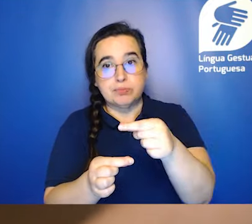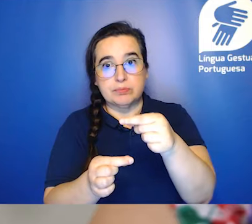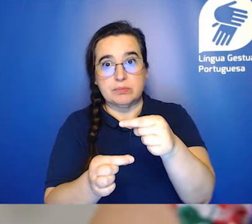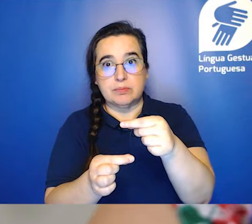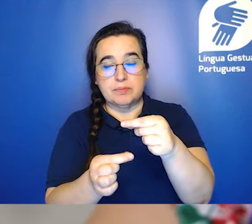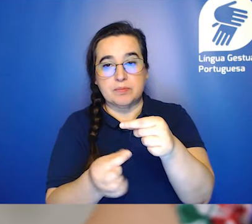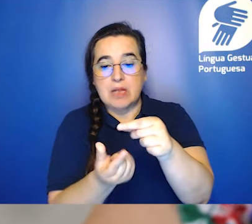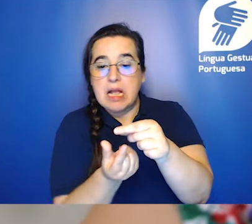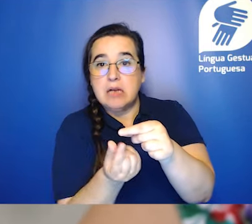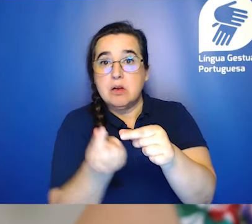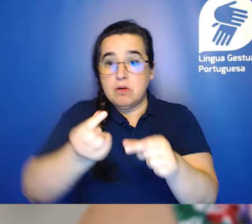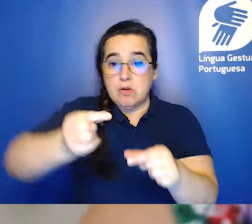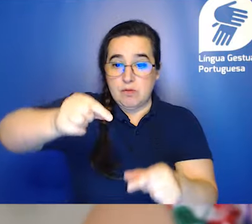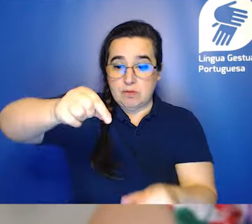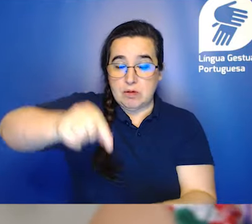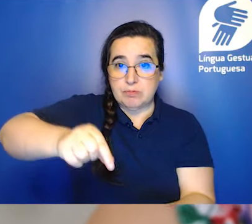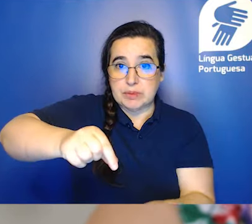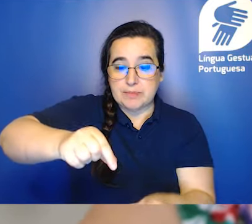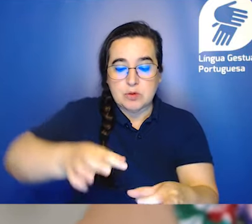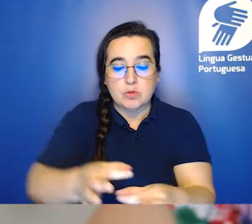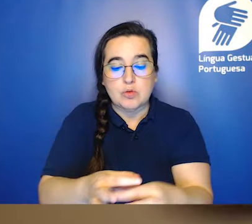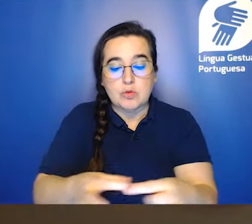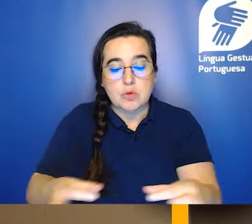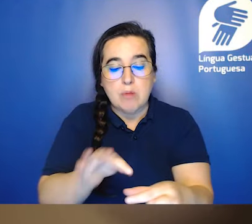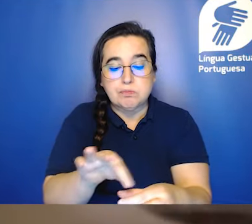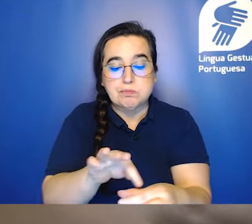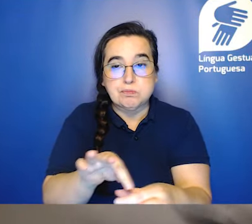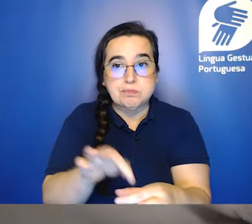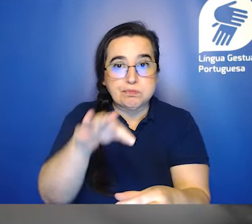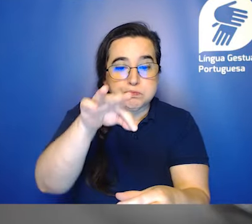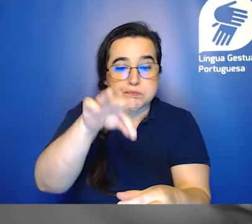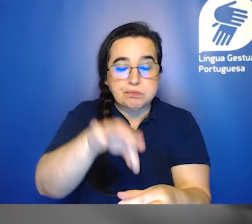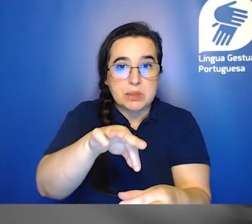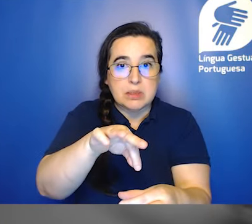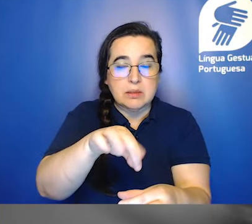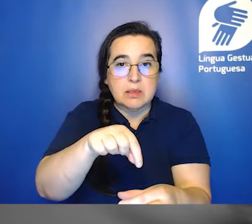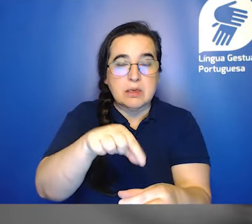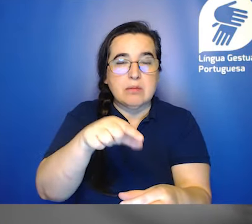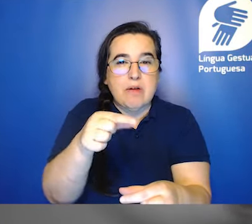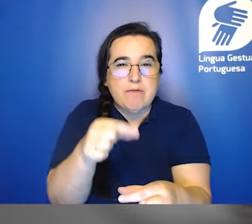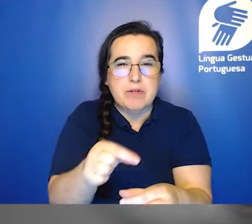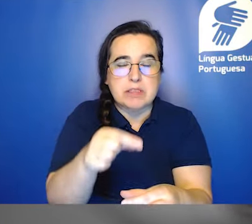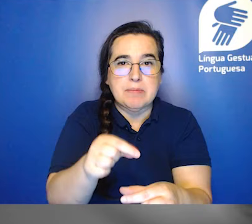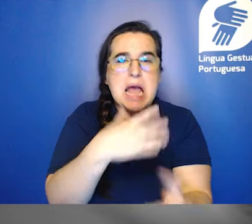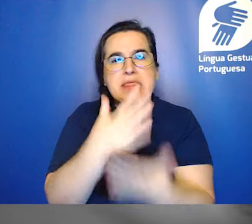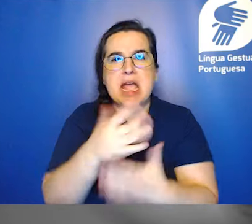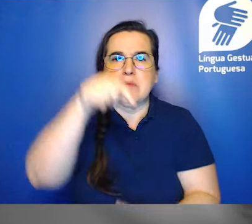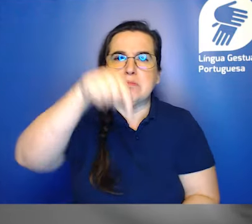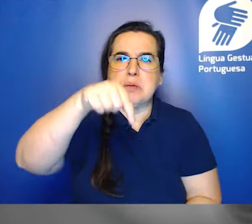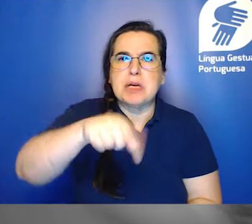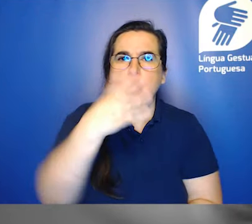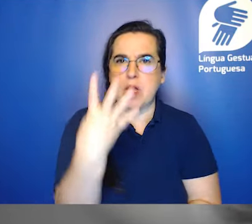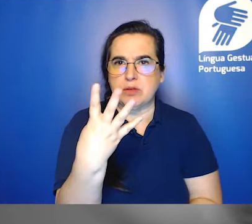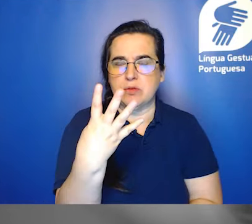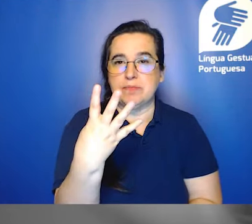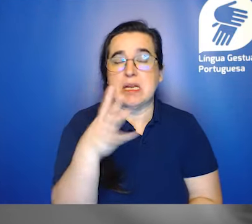tubo apertadas e ponha a tampa doseadora. Segure o tubo na vertical sobre o círculo assinalado na tira de